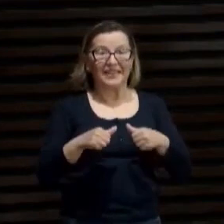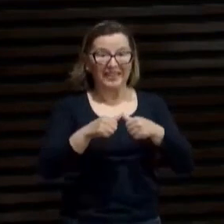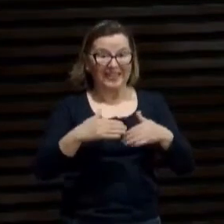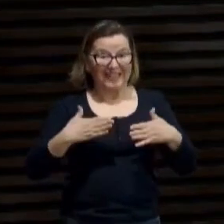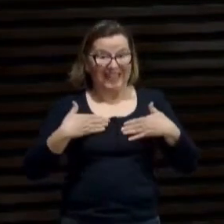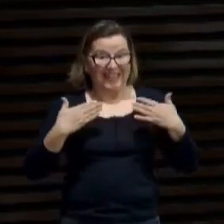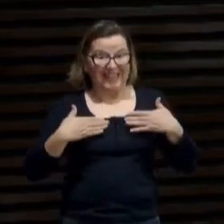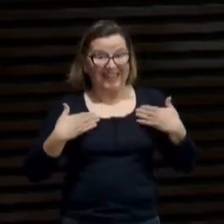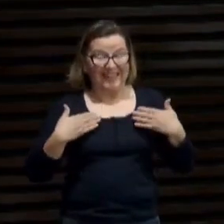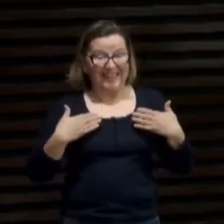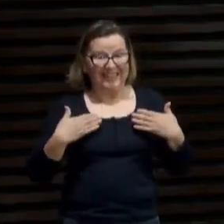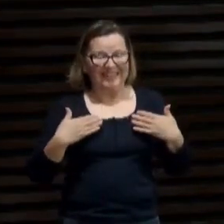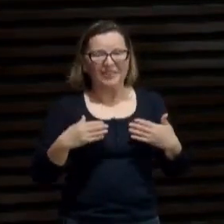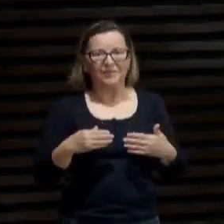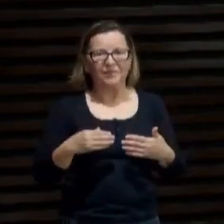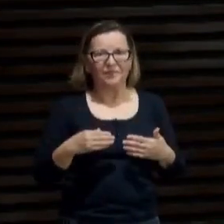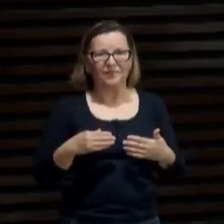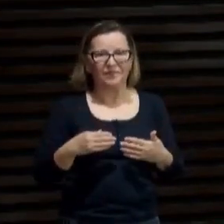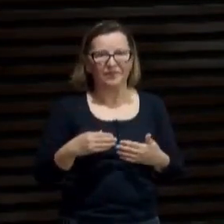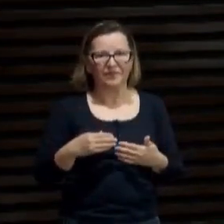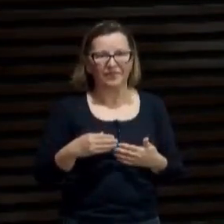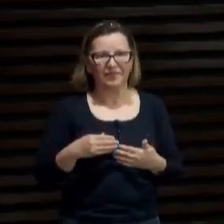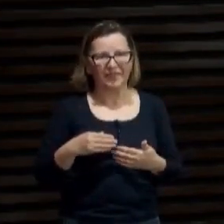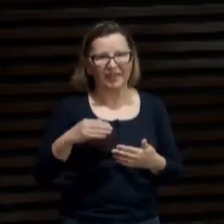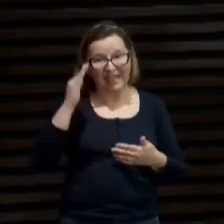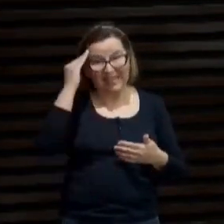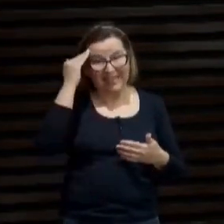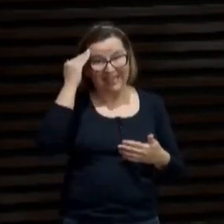bíblica. Discernimento da verdade.